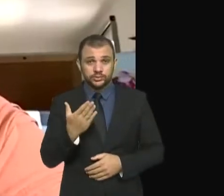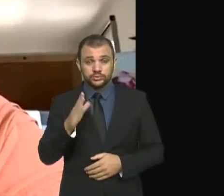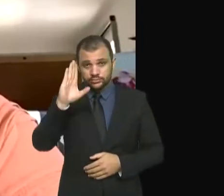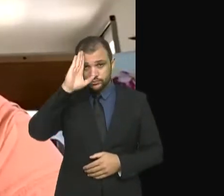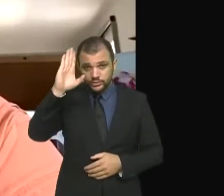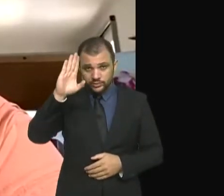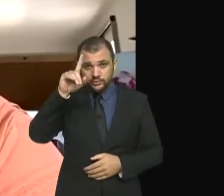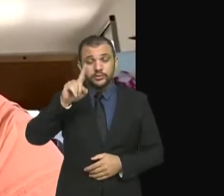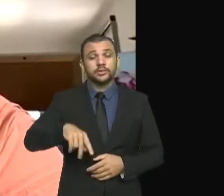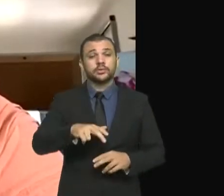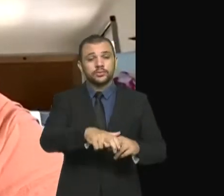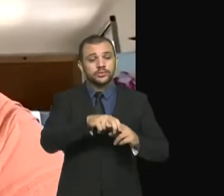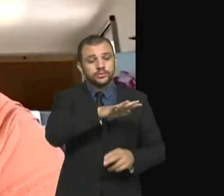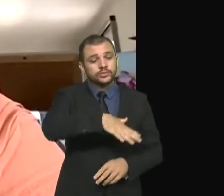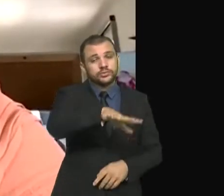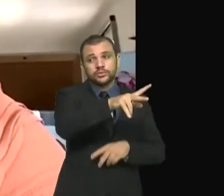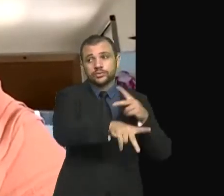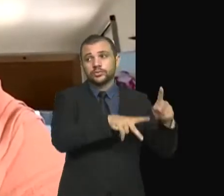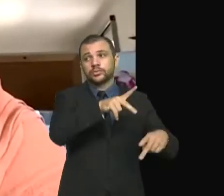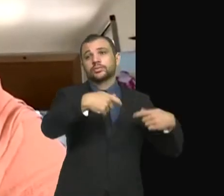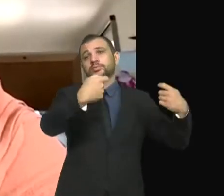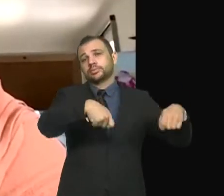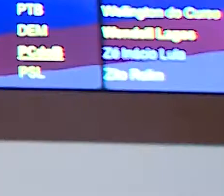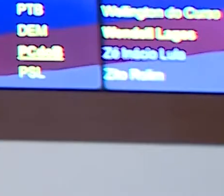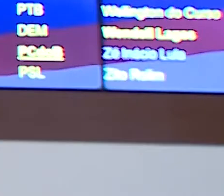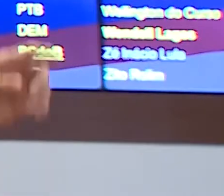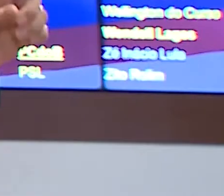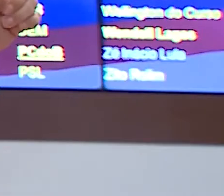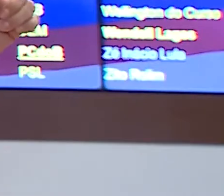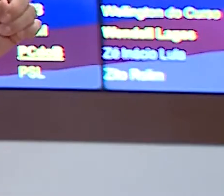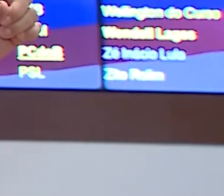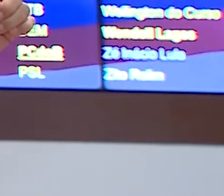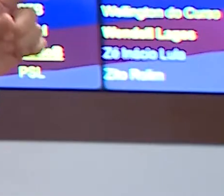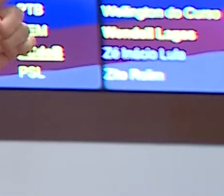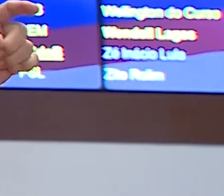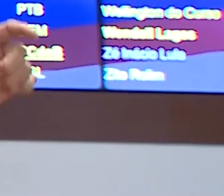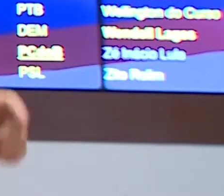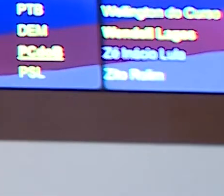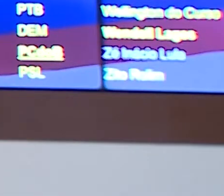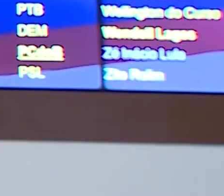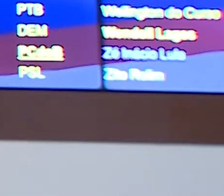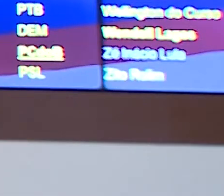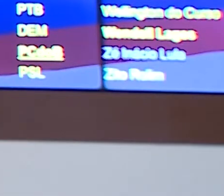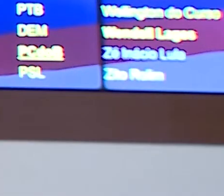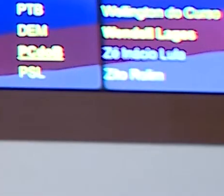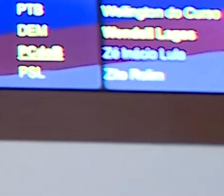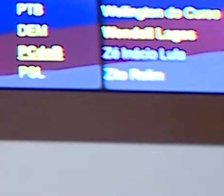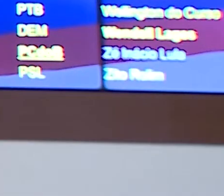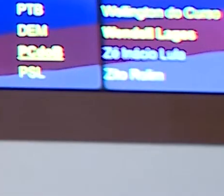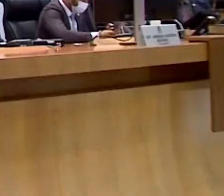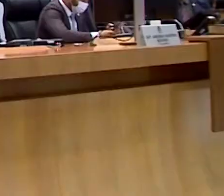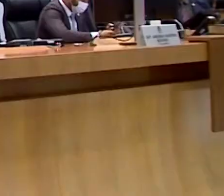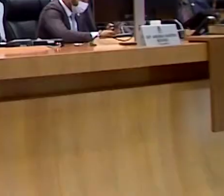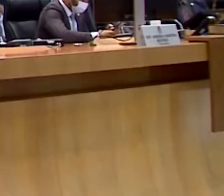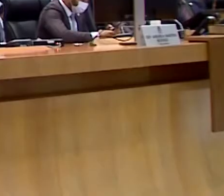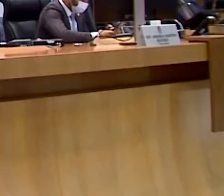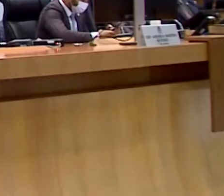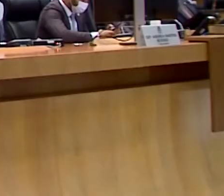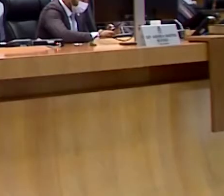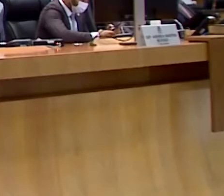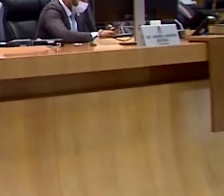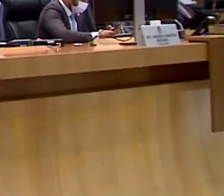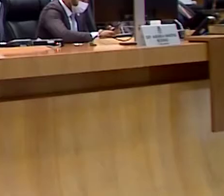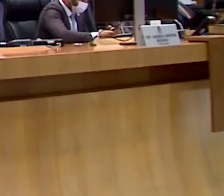atender esse clamor popular da sociedade timonense. O deputado César Pires apontou supostas irregularidades na gestão